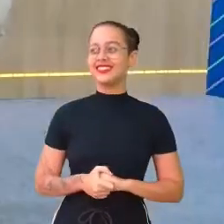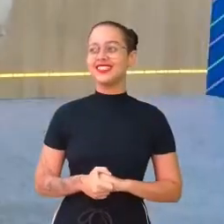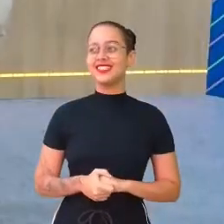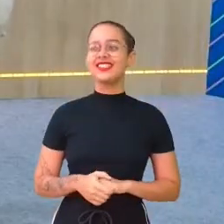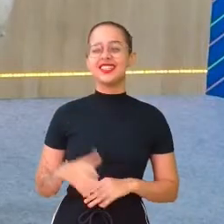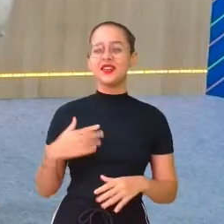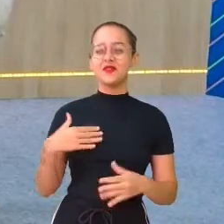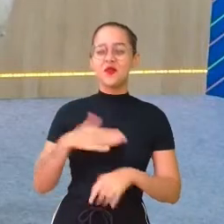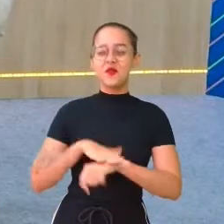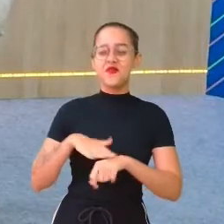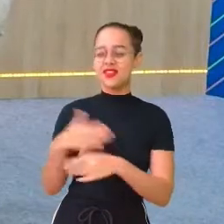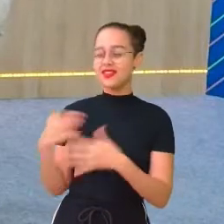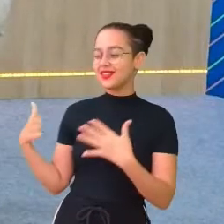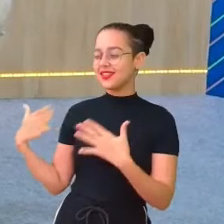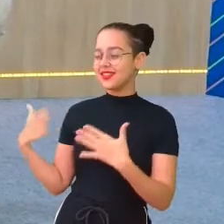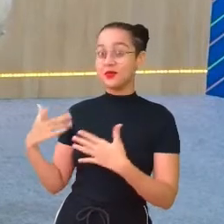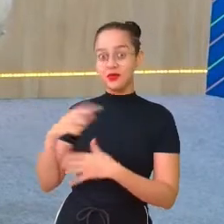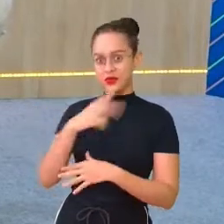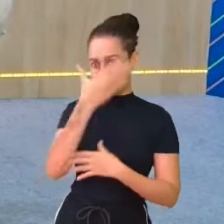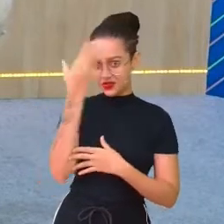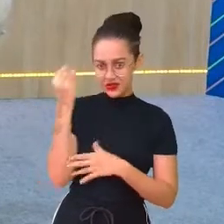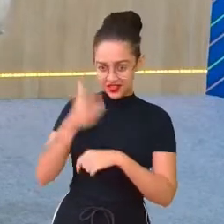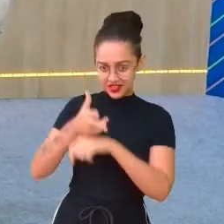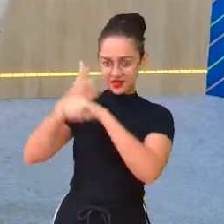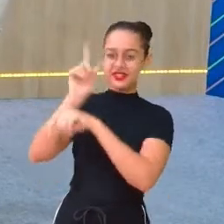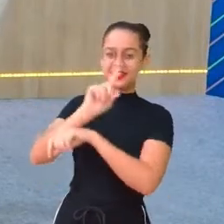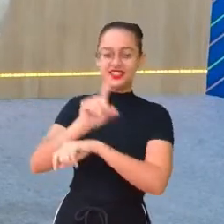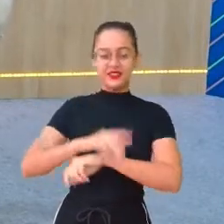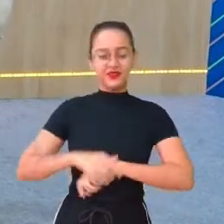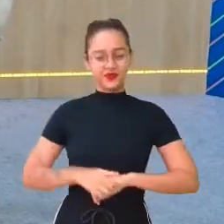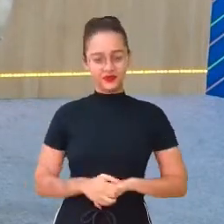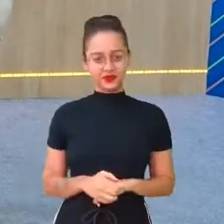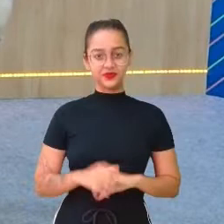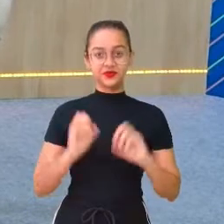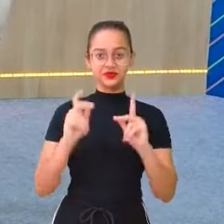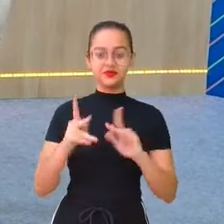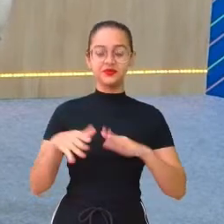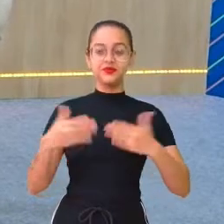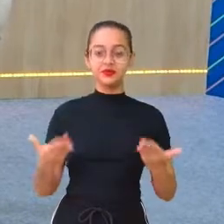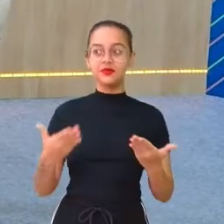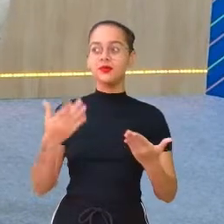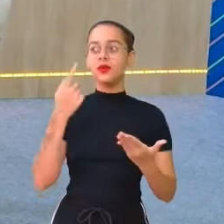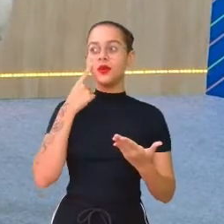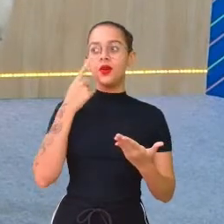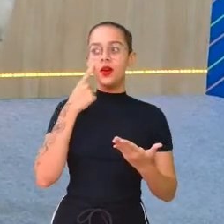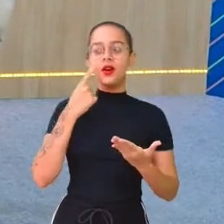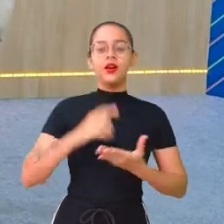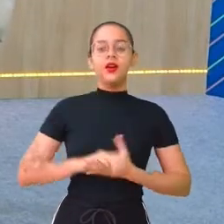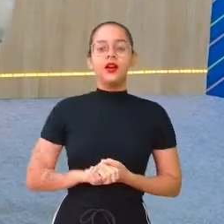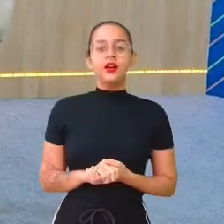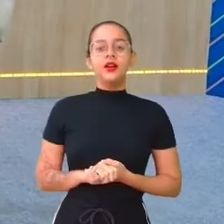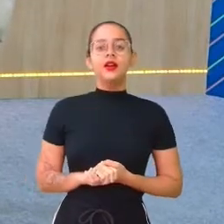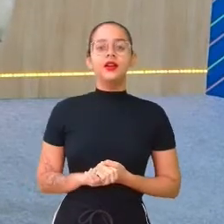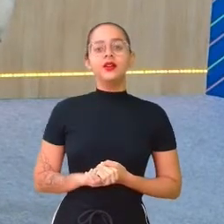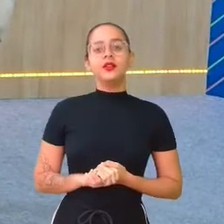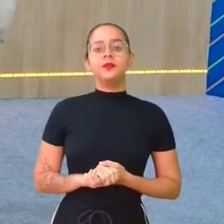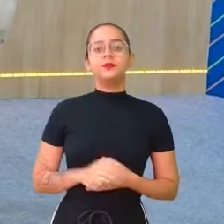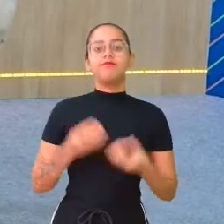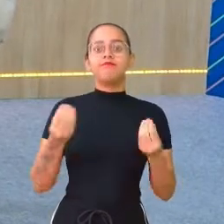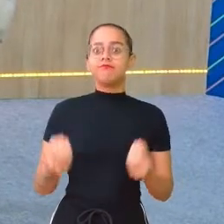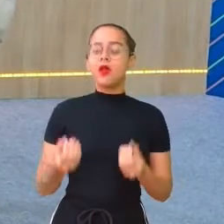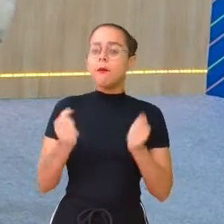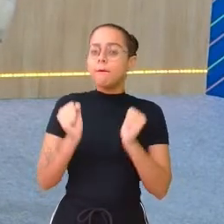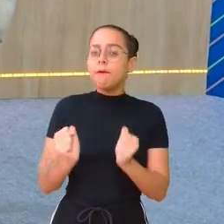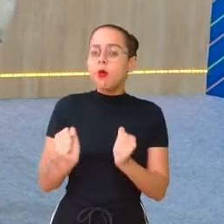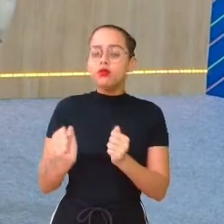nessa de conversar. Sim, né? mas não esqueça porque você está falando para os meninos. Ah, então tá certo. E poder trazer a